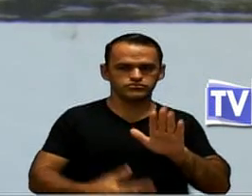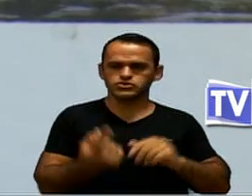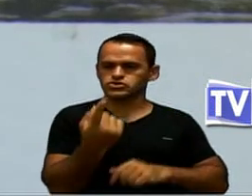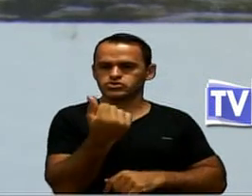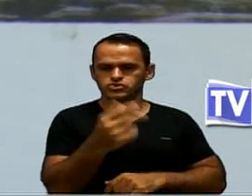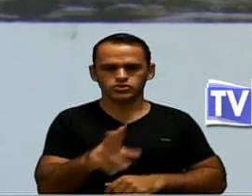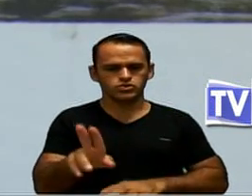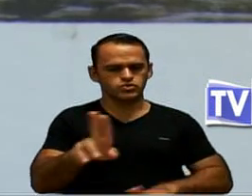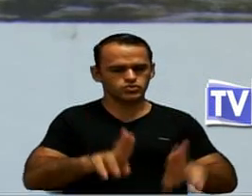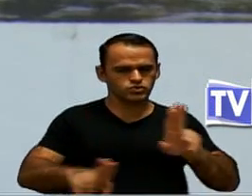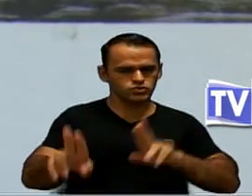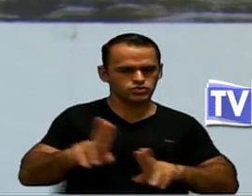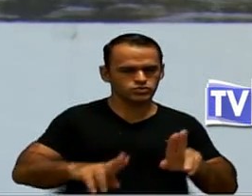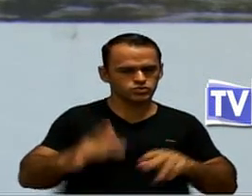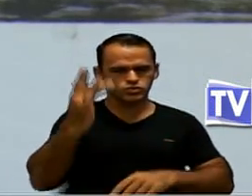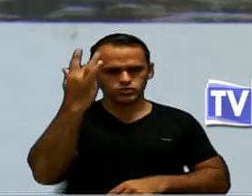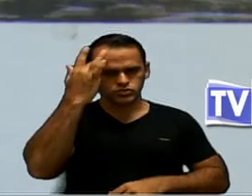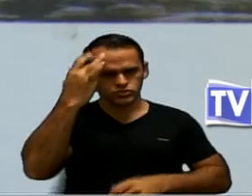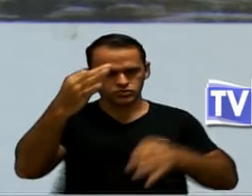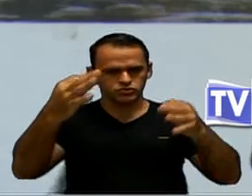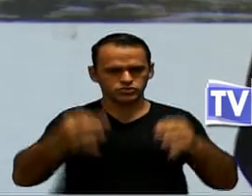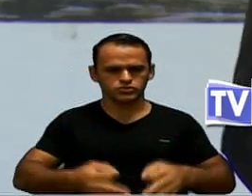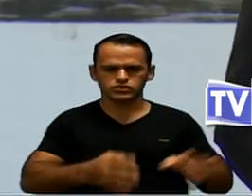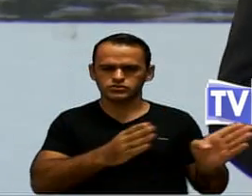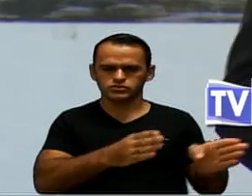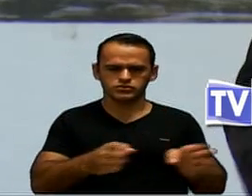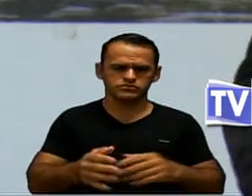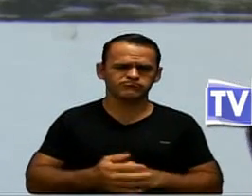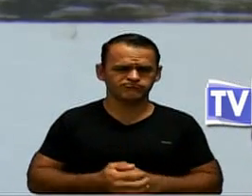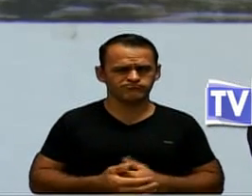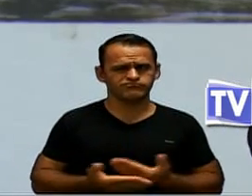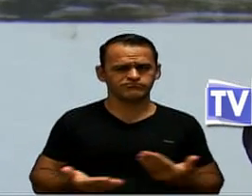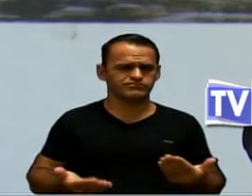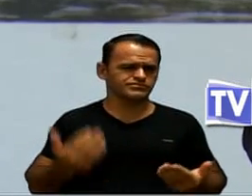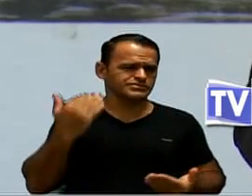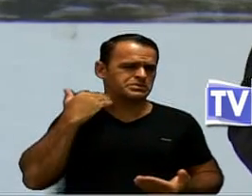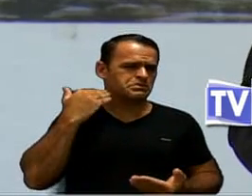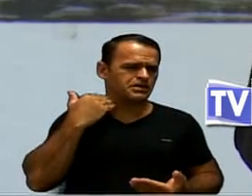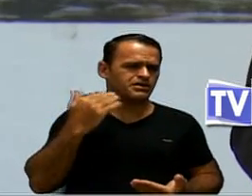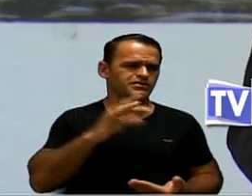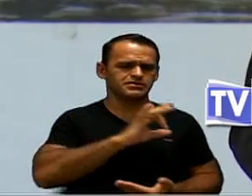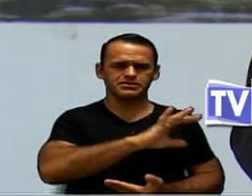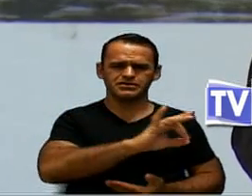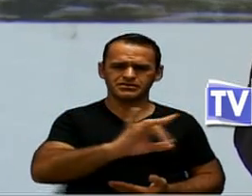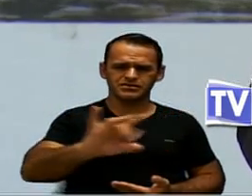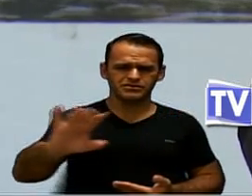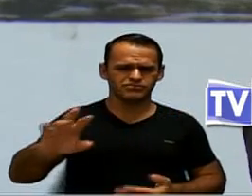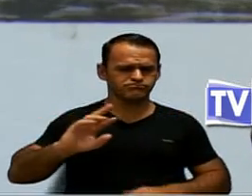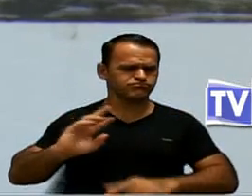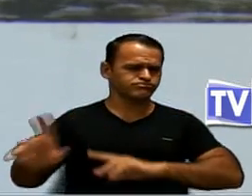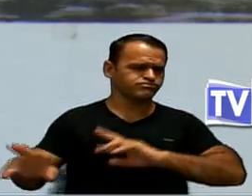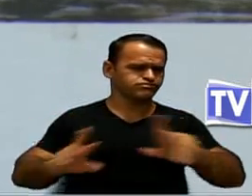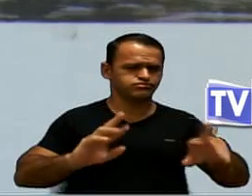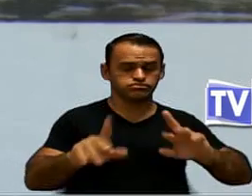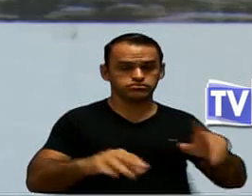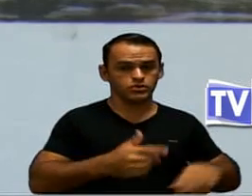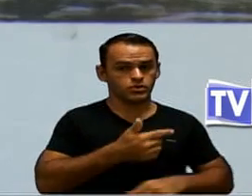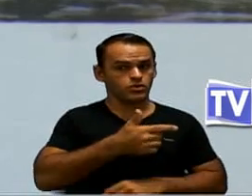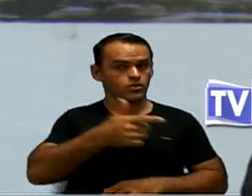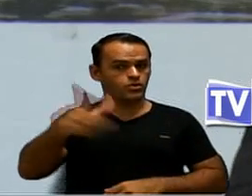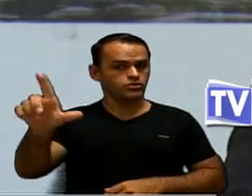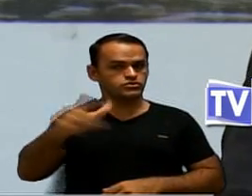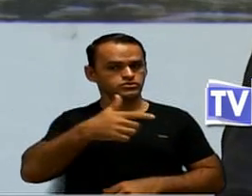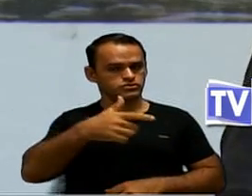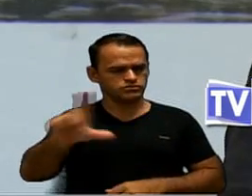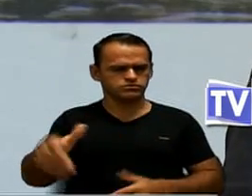ser um consórcio ou não. Até porque as taxas e os bancos são completamente diferentes um contrato do outro. Outra coisa que nós